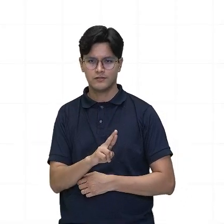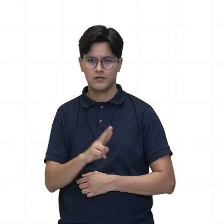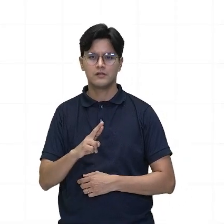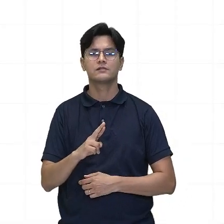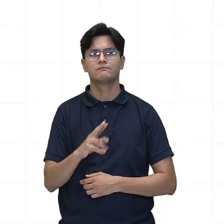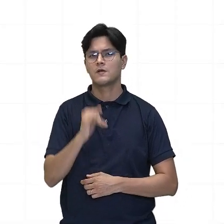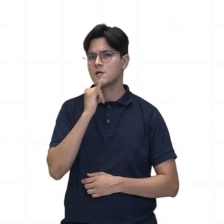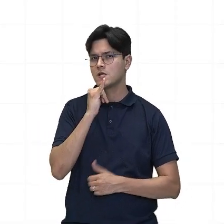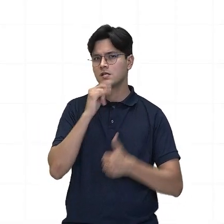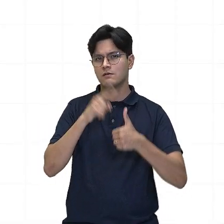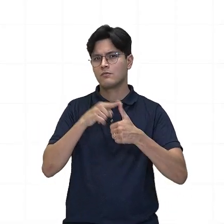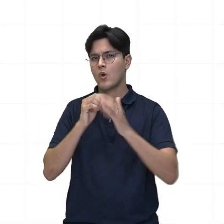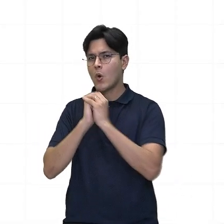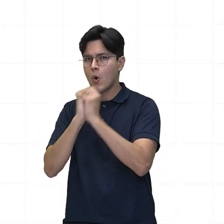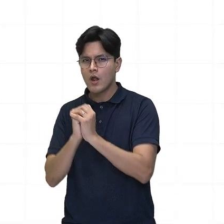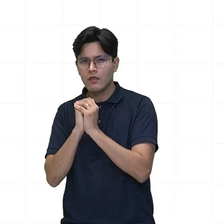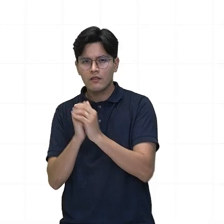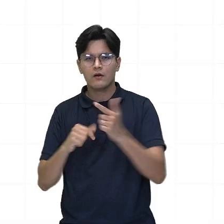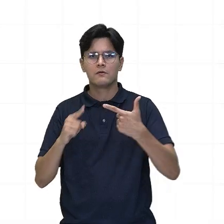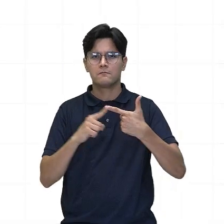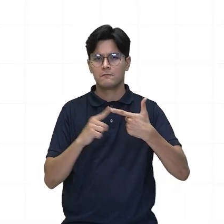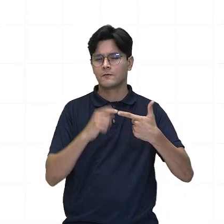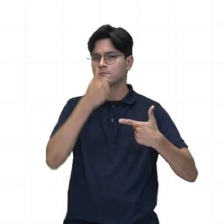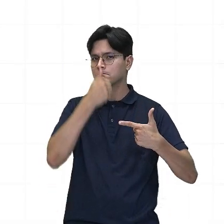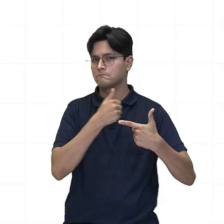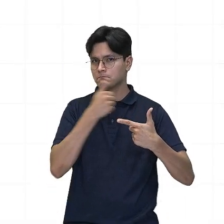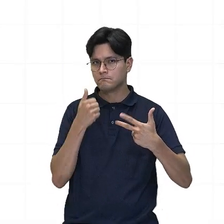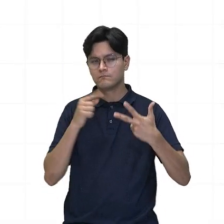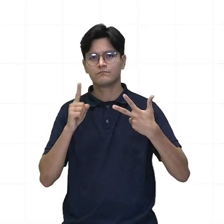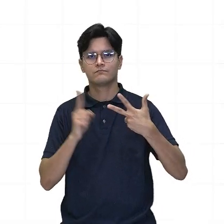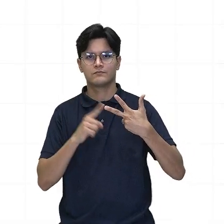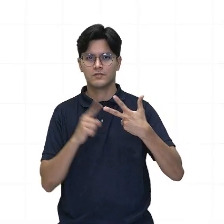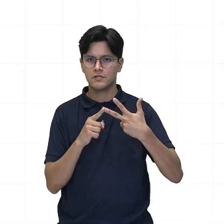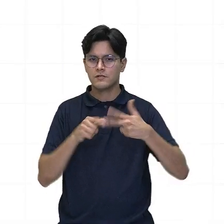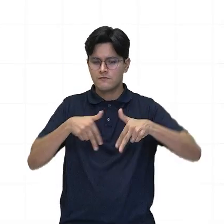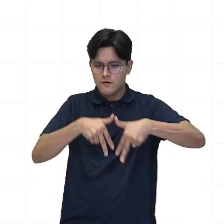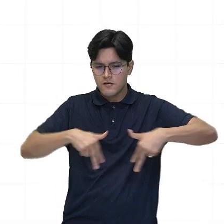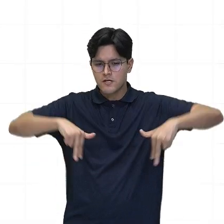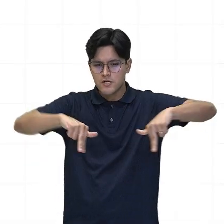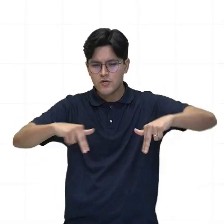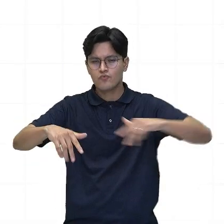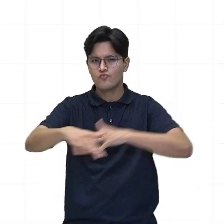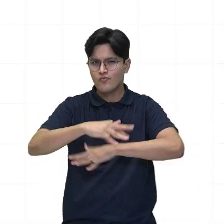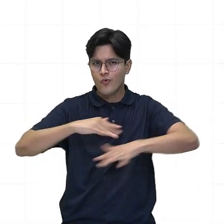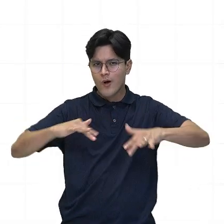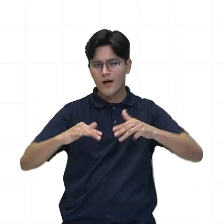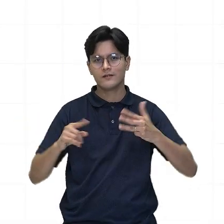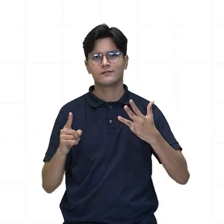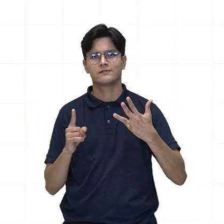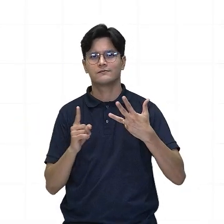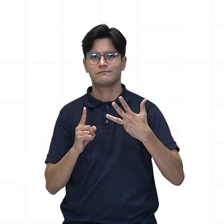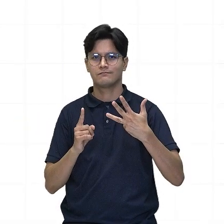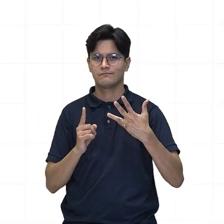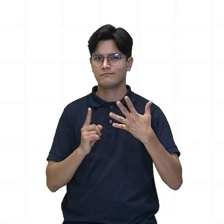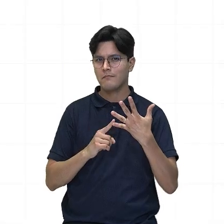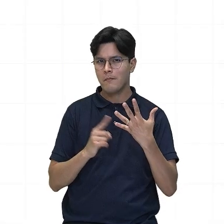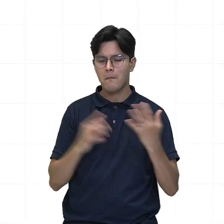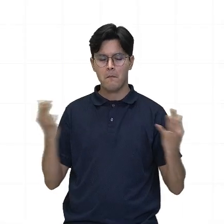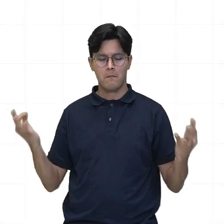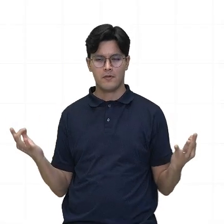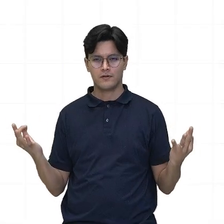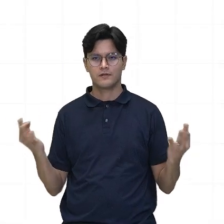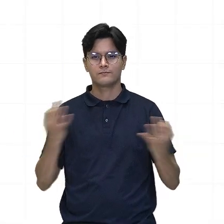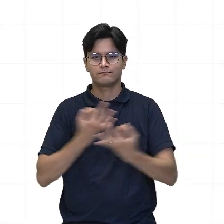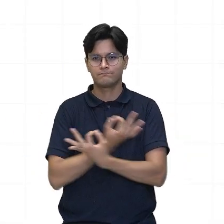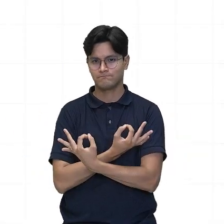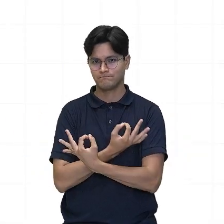rituais, sacrifícios e meditações. Preste atenção, então. Ela vai ter uma variação entre